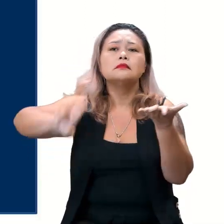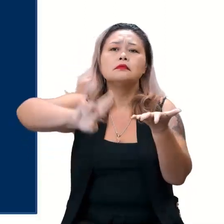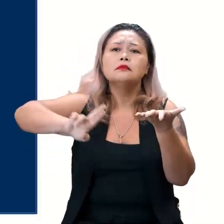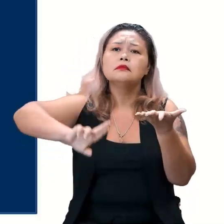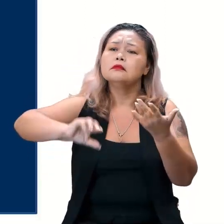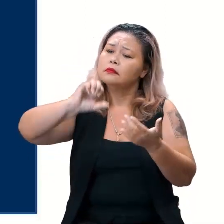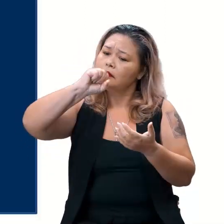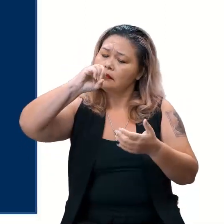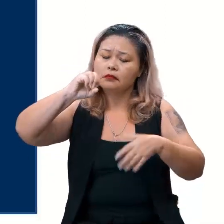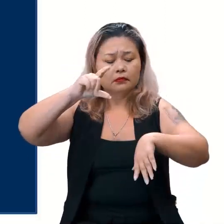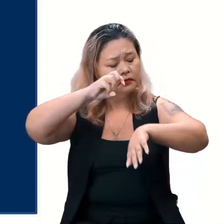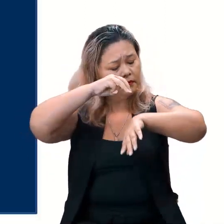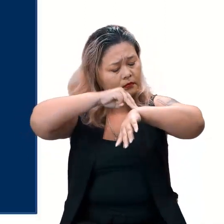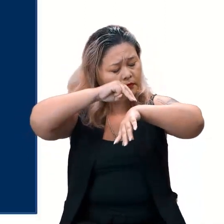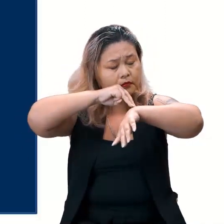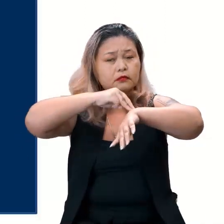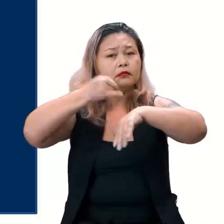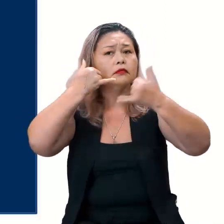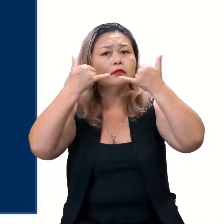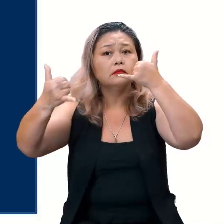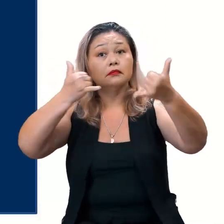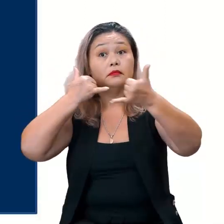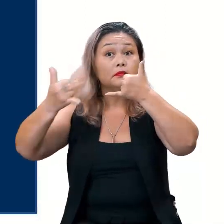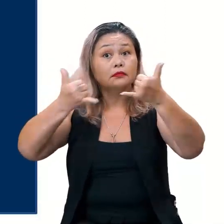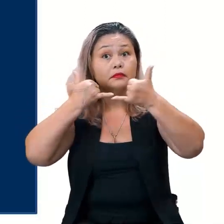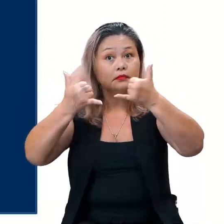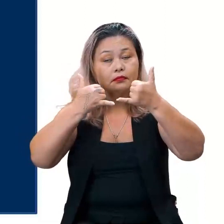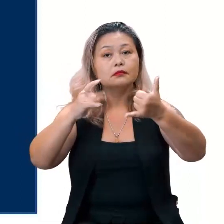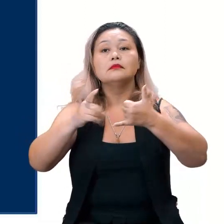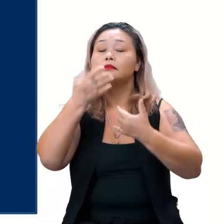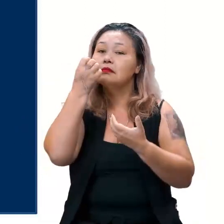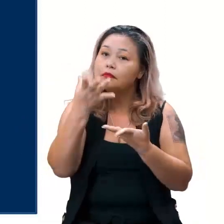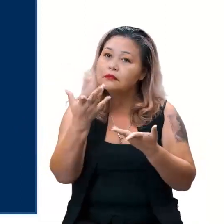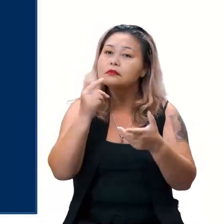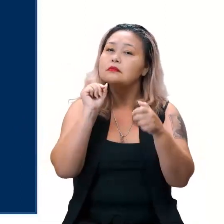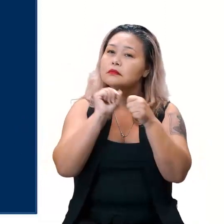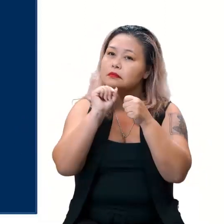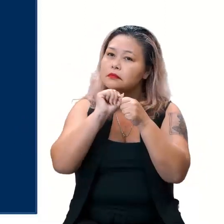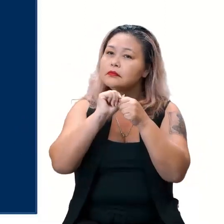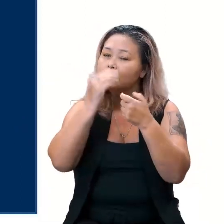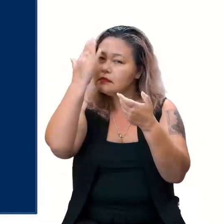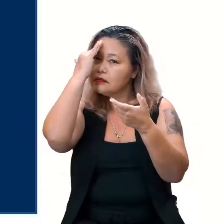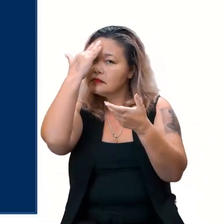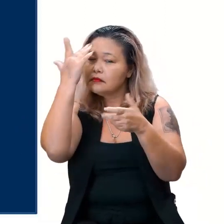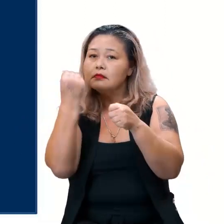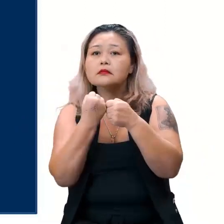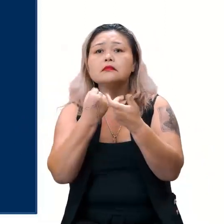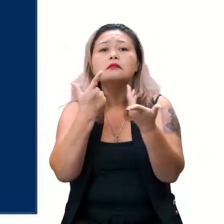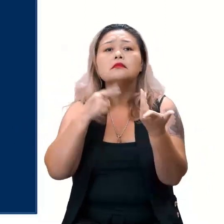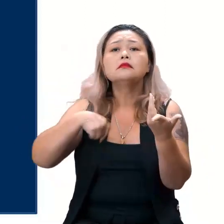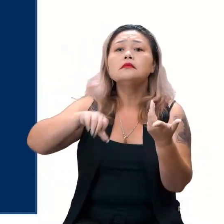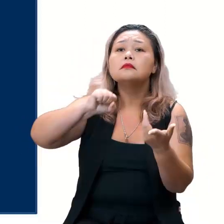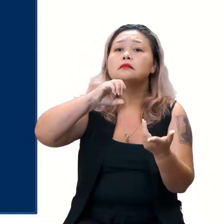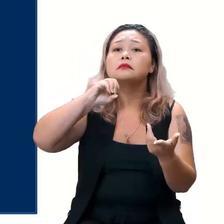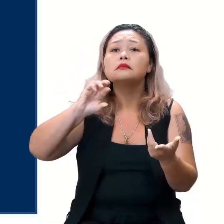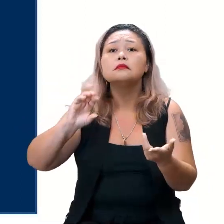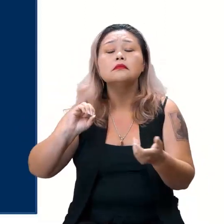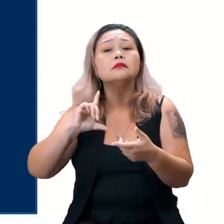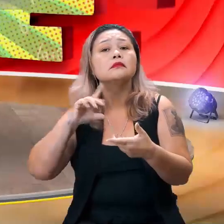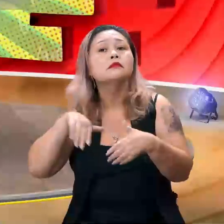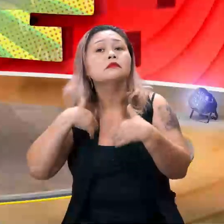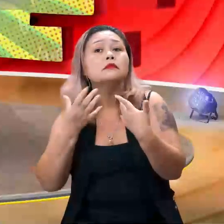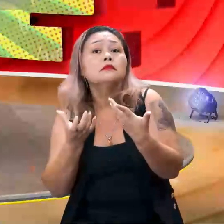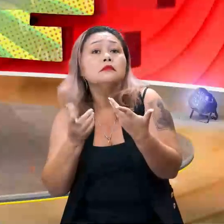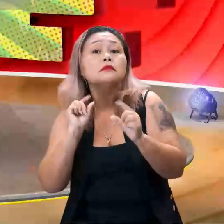minutos em ligações. Ah, isso mesmo. É bom a gente sempre fazer essa interpretação, né? O que são esses 800 e